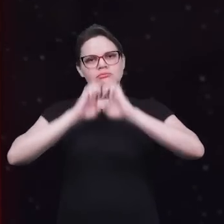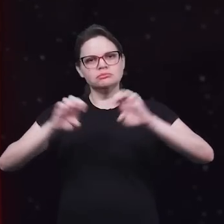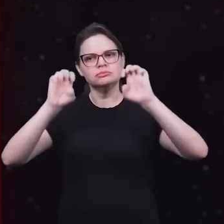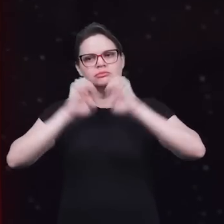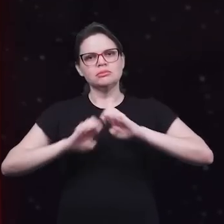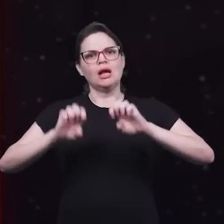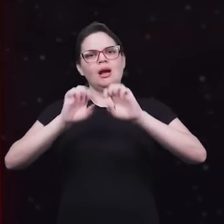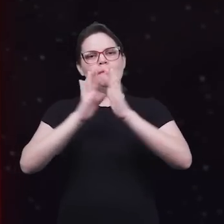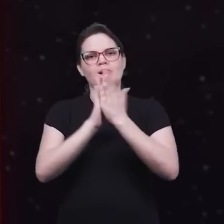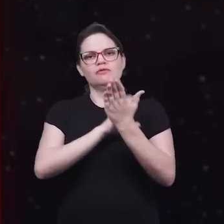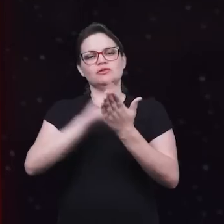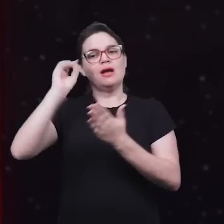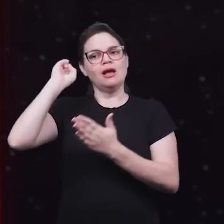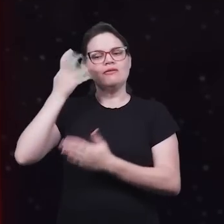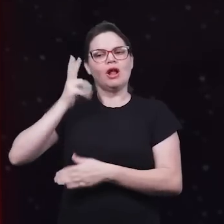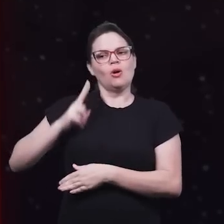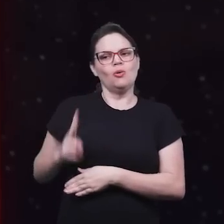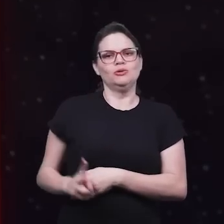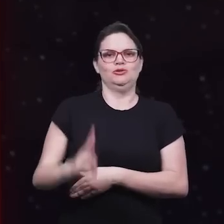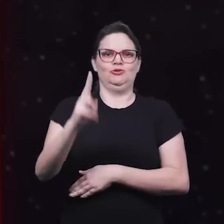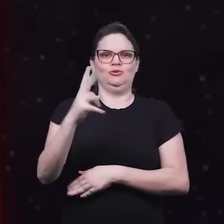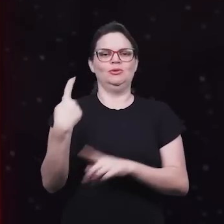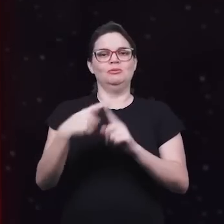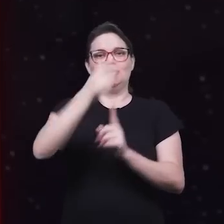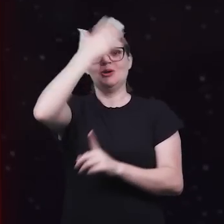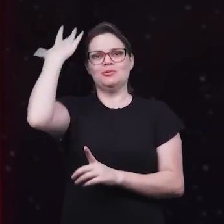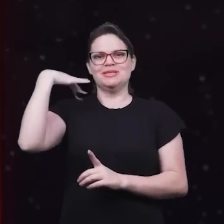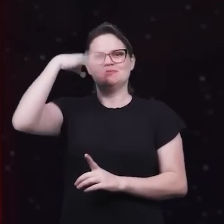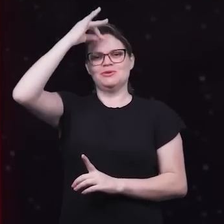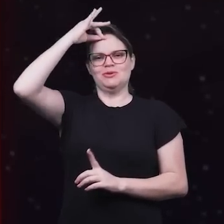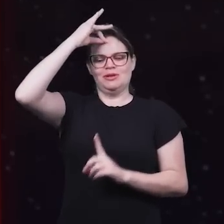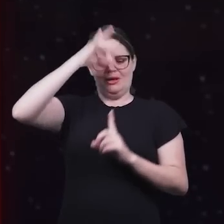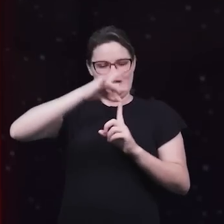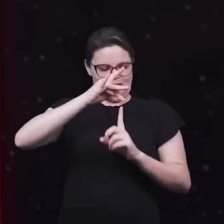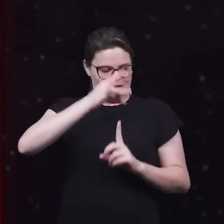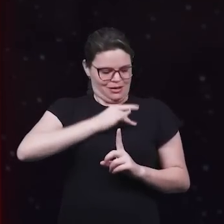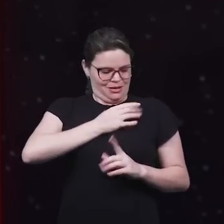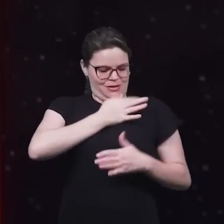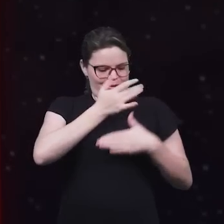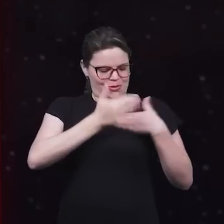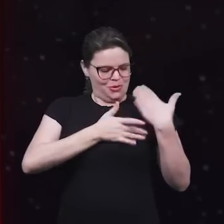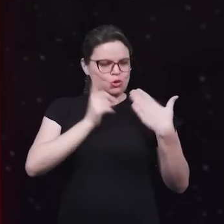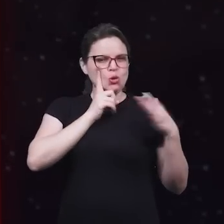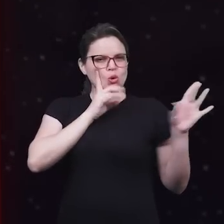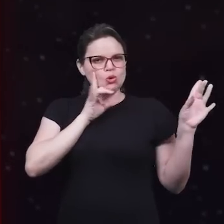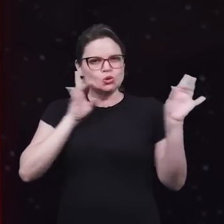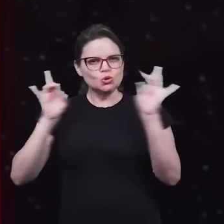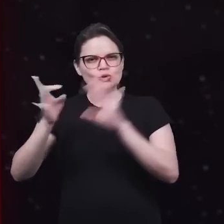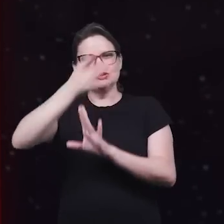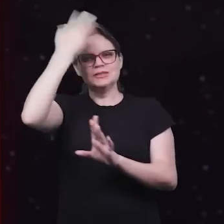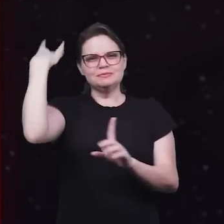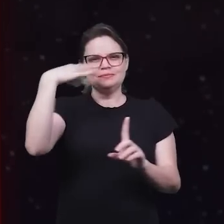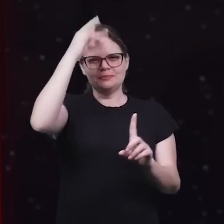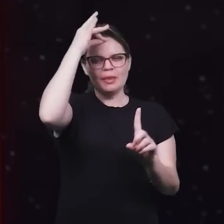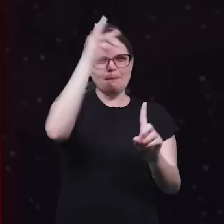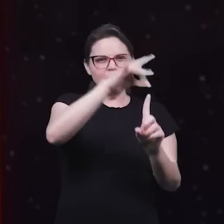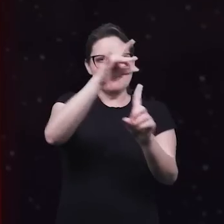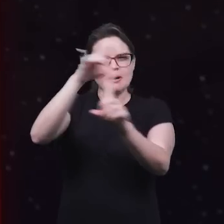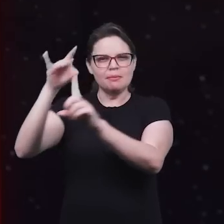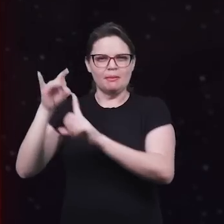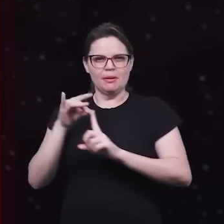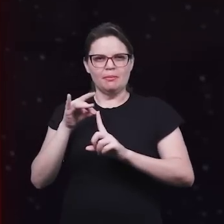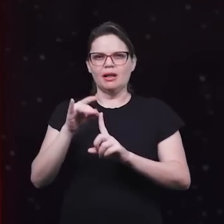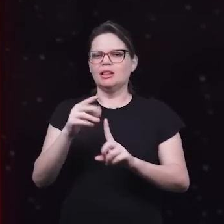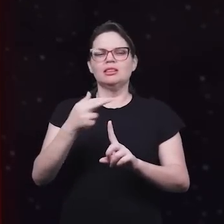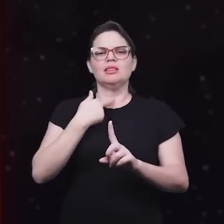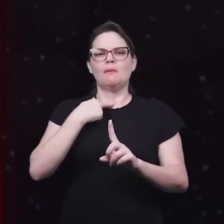a O Deus. Espírito Santo, ele está conosco Glória a Deus. todos os dias. Nós não podemos perdê-lo. Porque